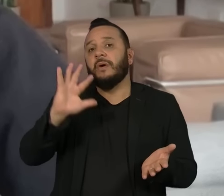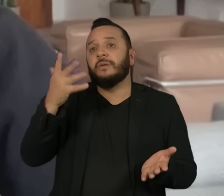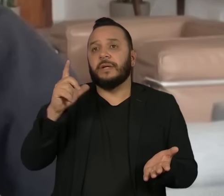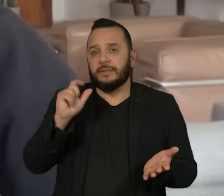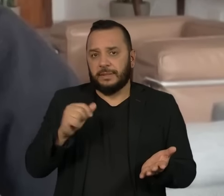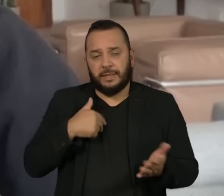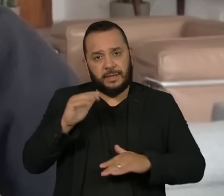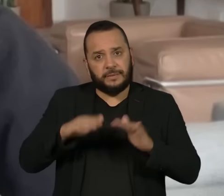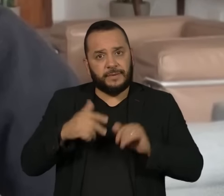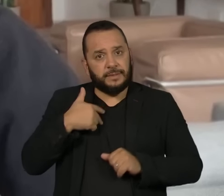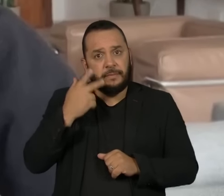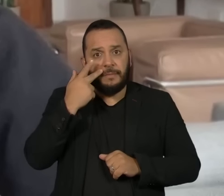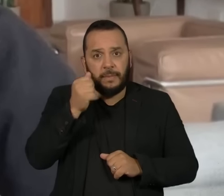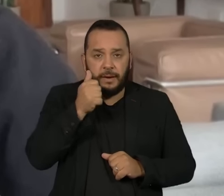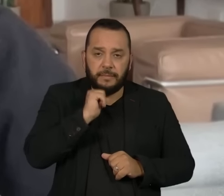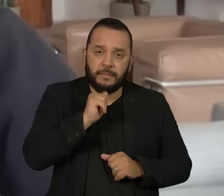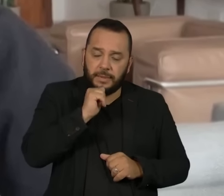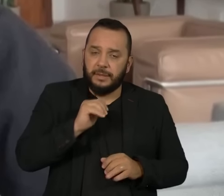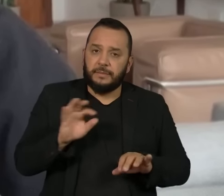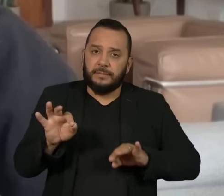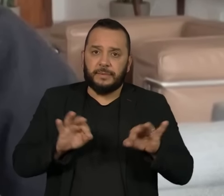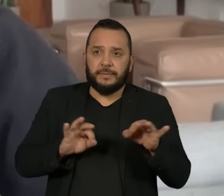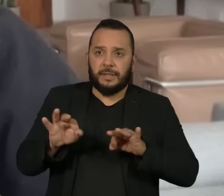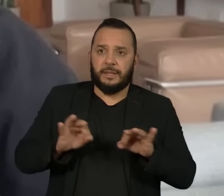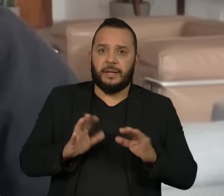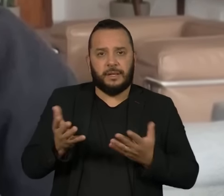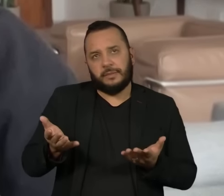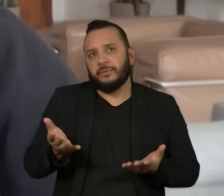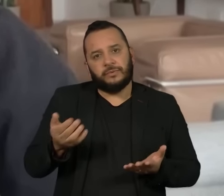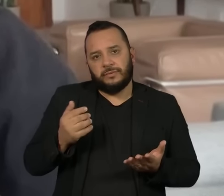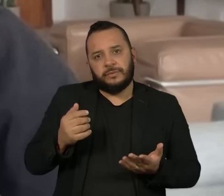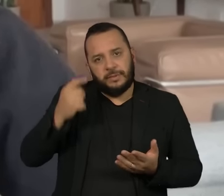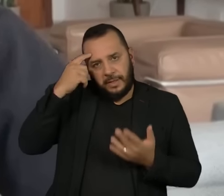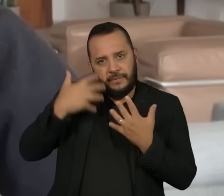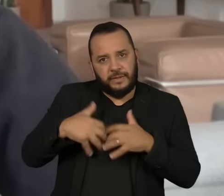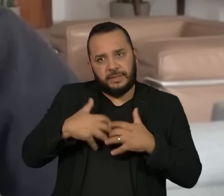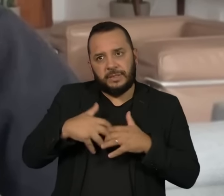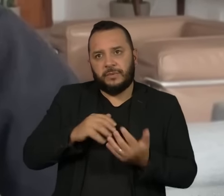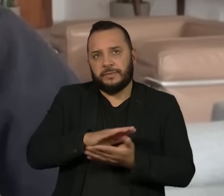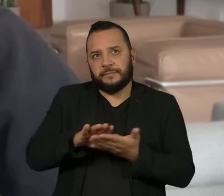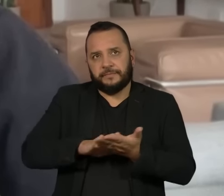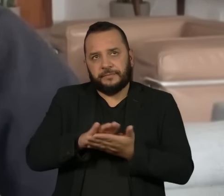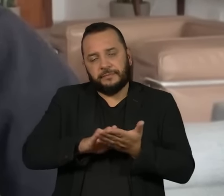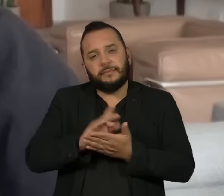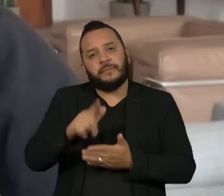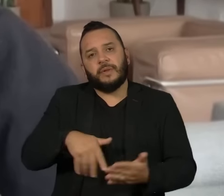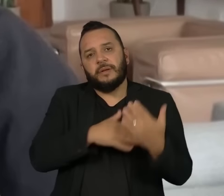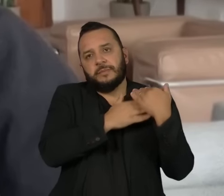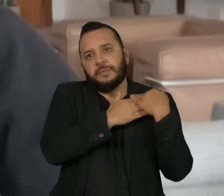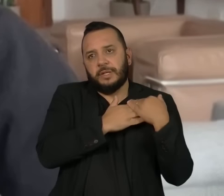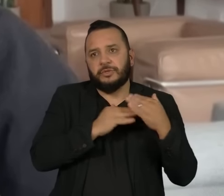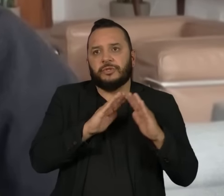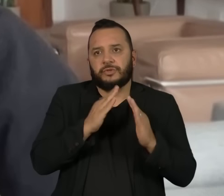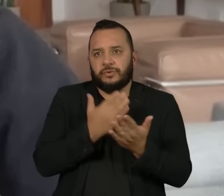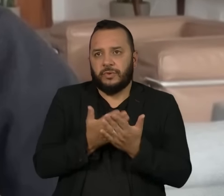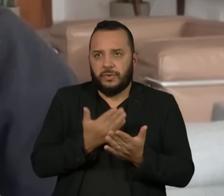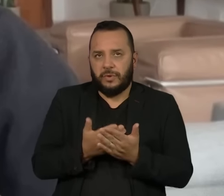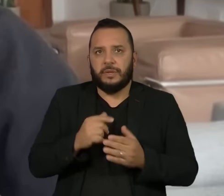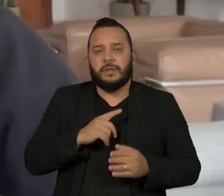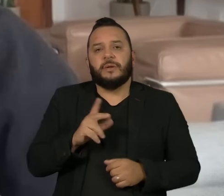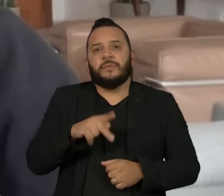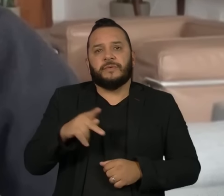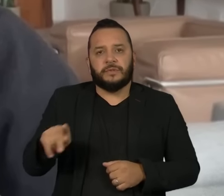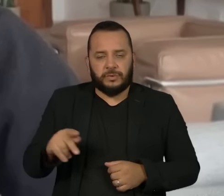talvez os pais não estejam preparados para lidar com essas reflexões, né? E é tarefa da escola, dos professores, da